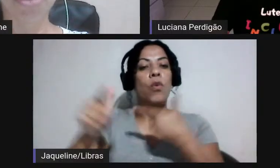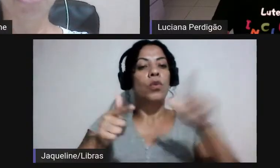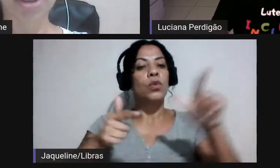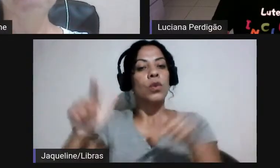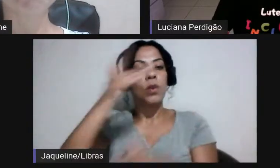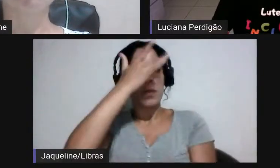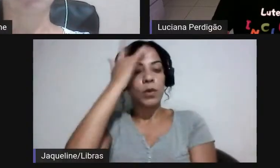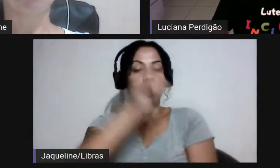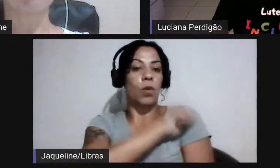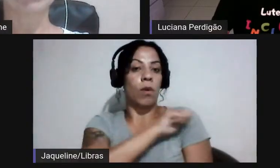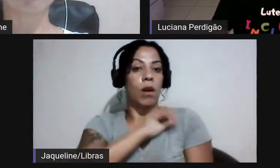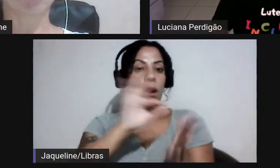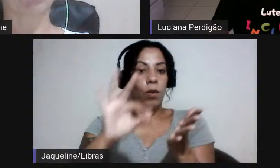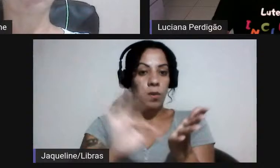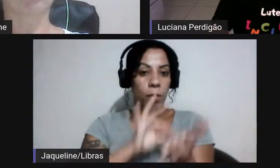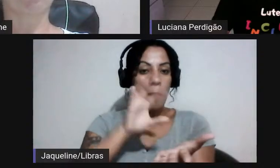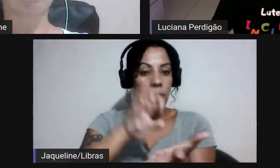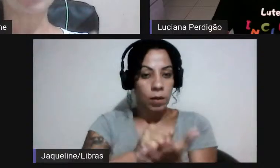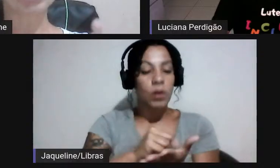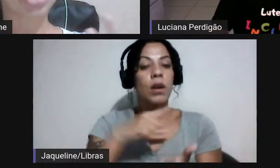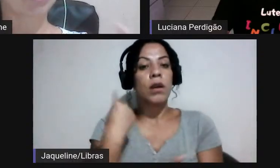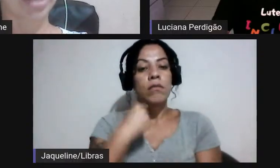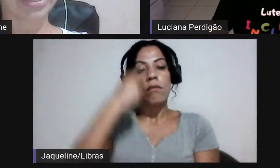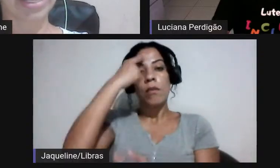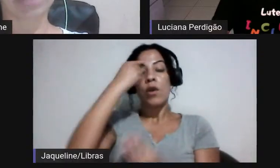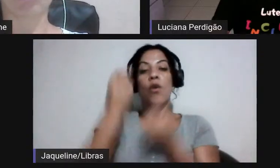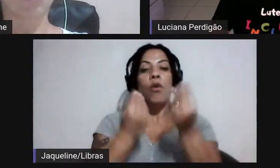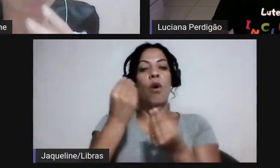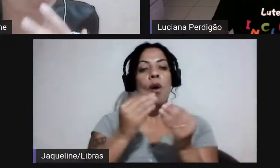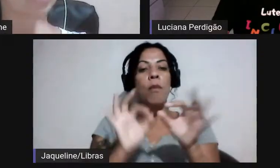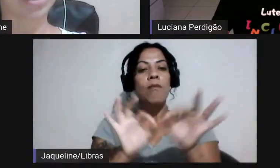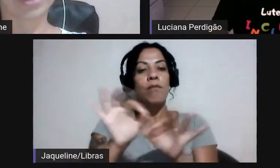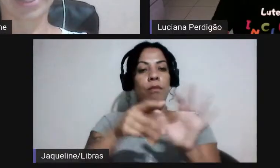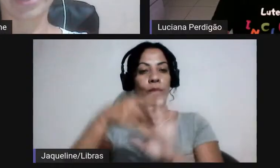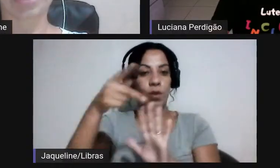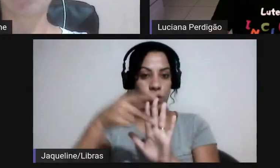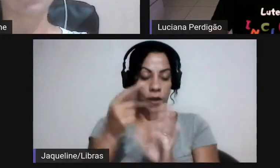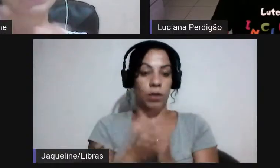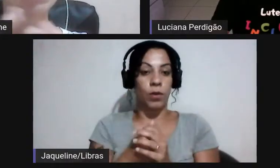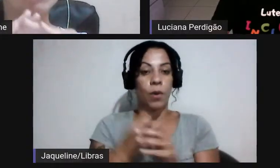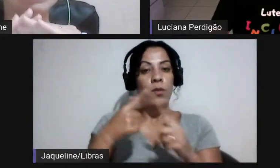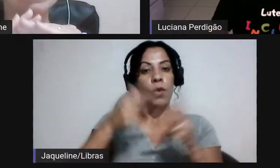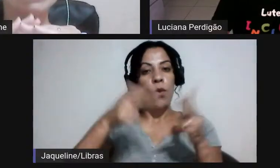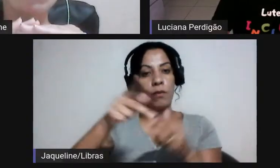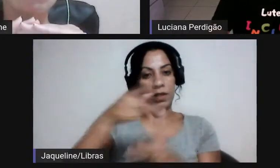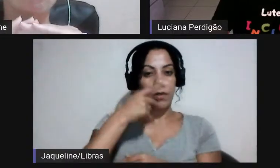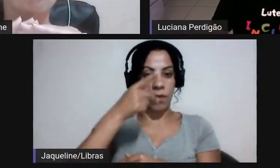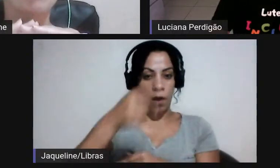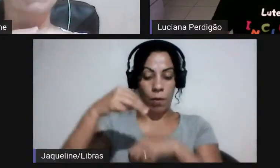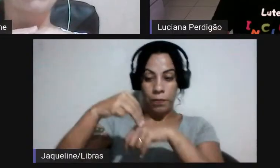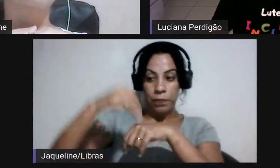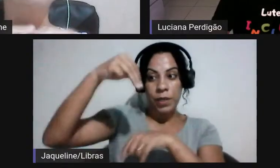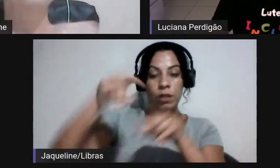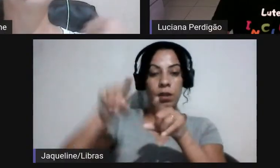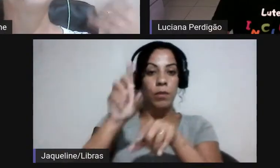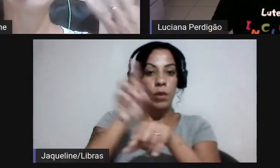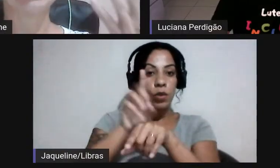de desenvolver. Como você falou, o mestrado acadêmico ou o doutorado acadêmico, ele tem